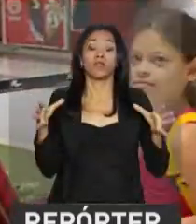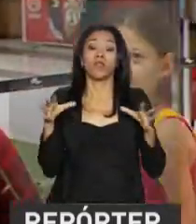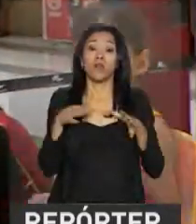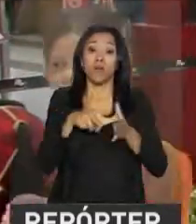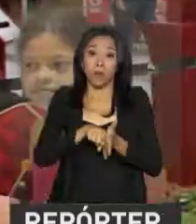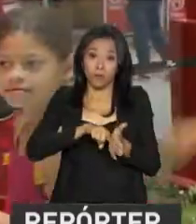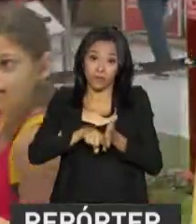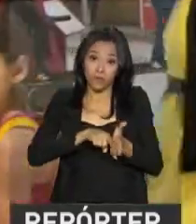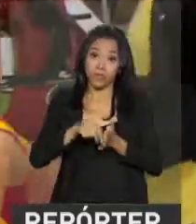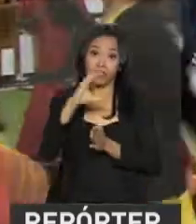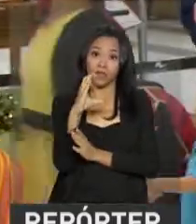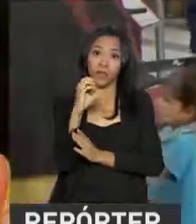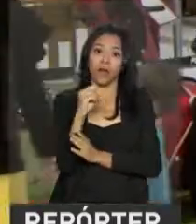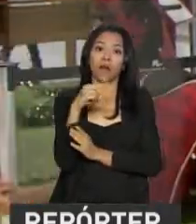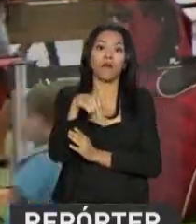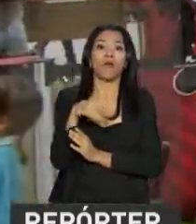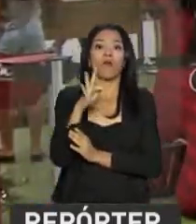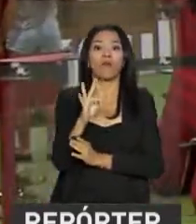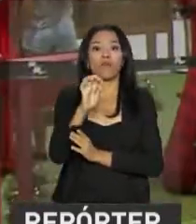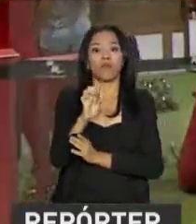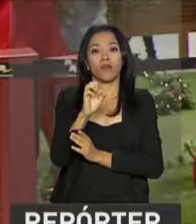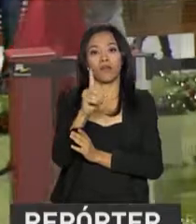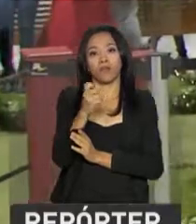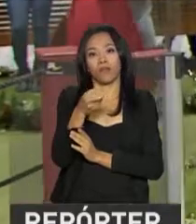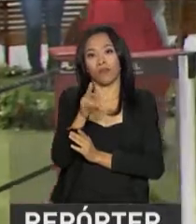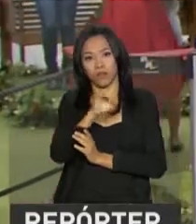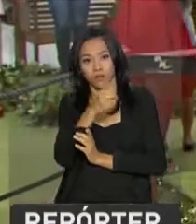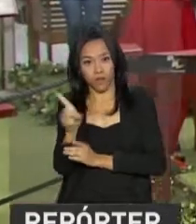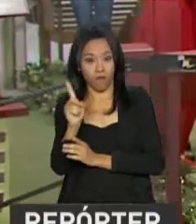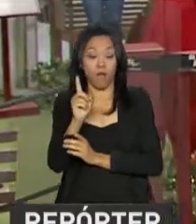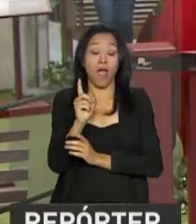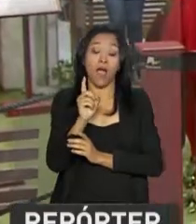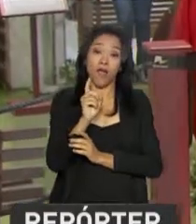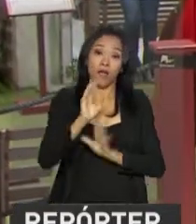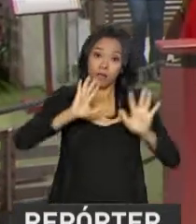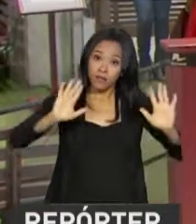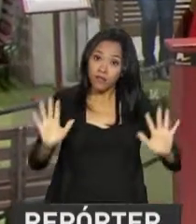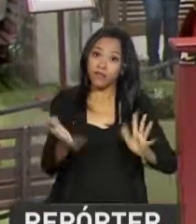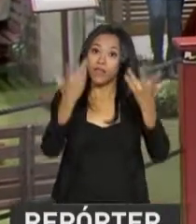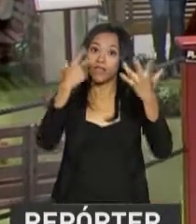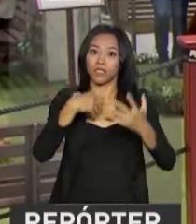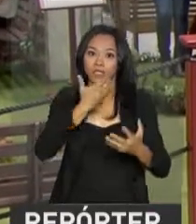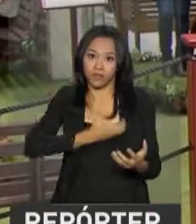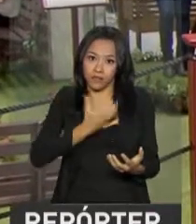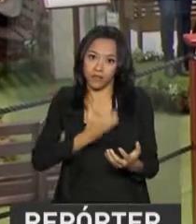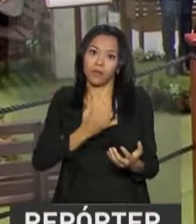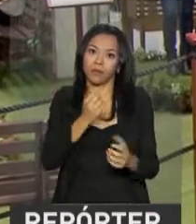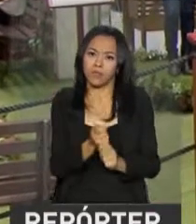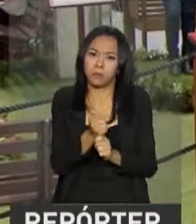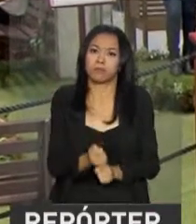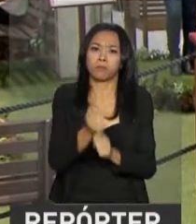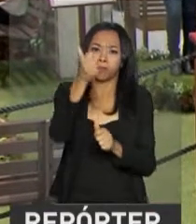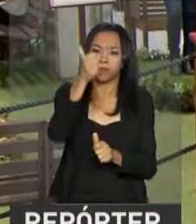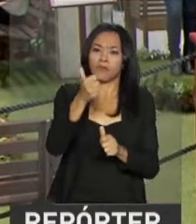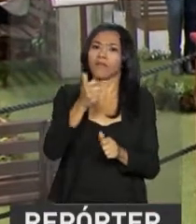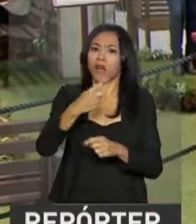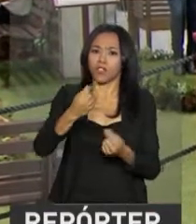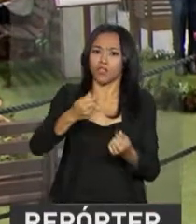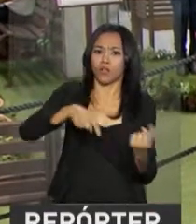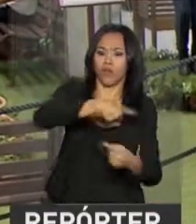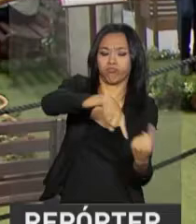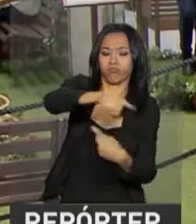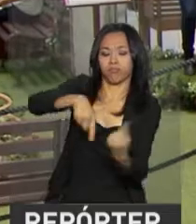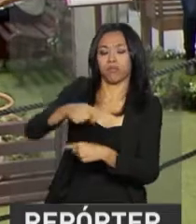Confederação Nacional do Comércio, as festas de fim de ano devem movimentar cerca de 35 bilhões de reais,